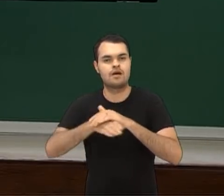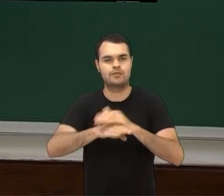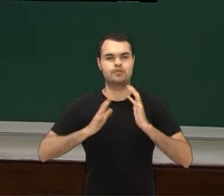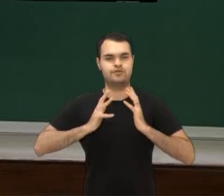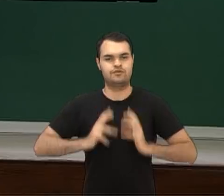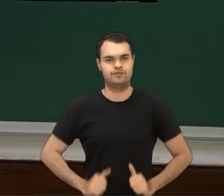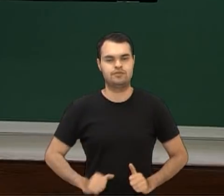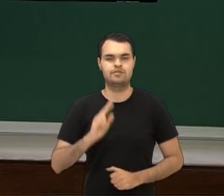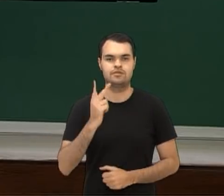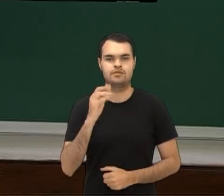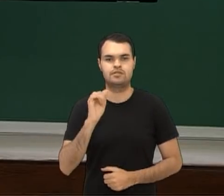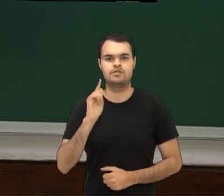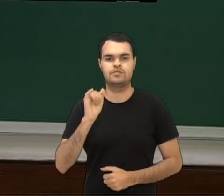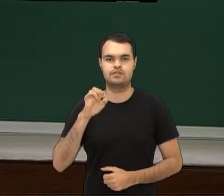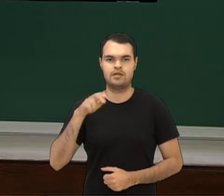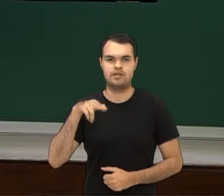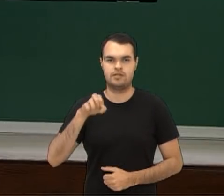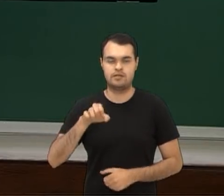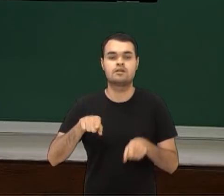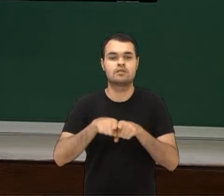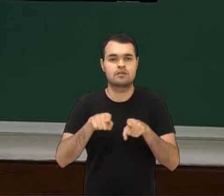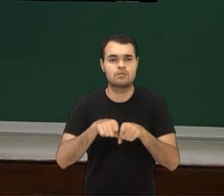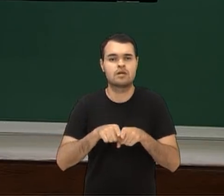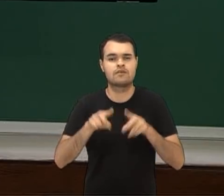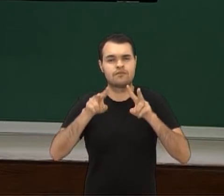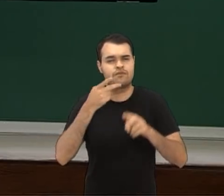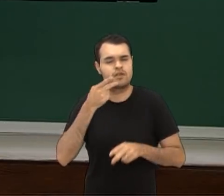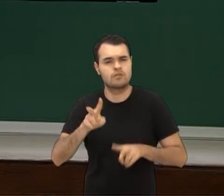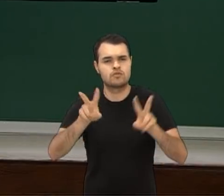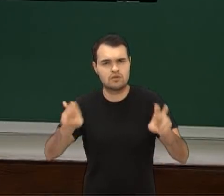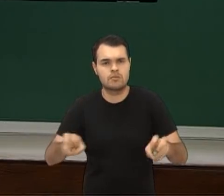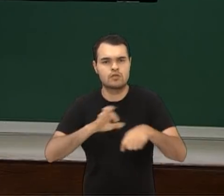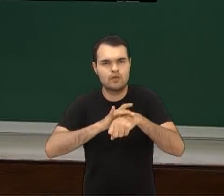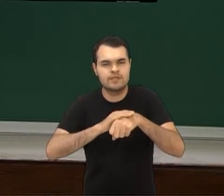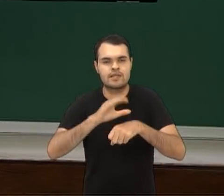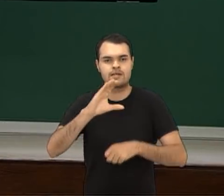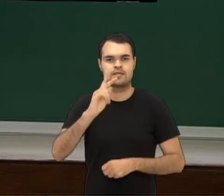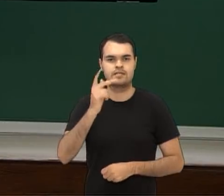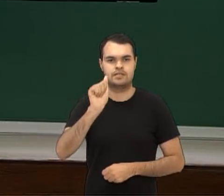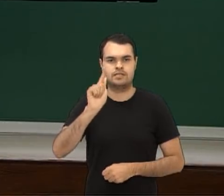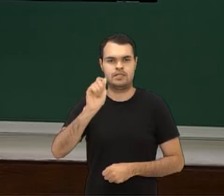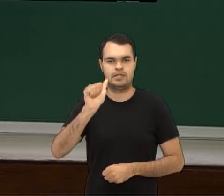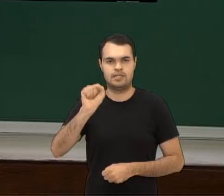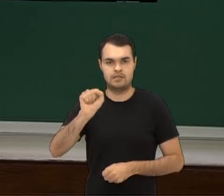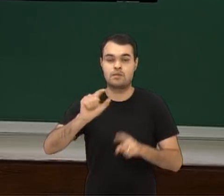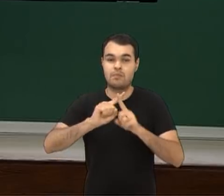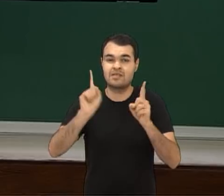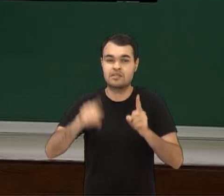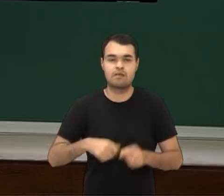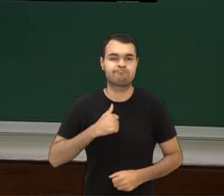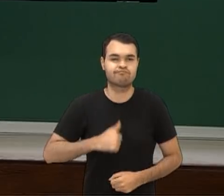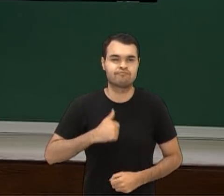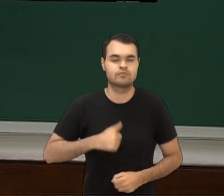um pouquinho sobre a doença de Chagas, que também é uma doença transmitida por insetos, só que dessa vez são as fezes